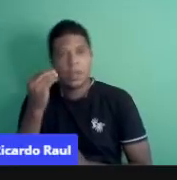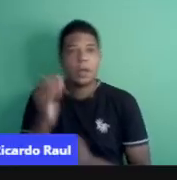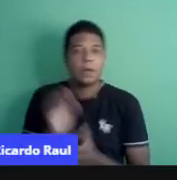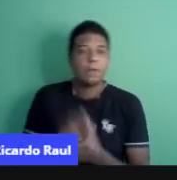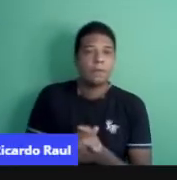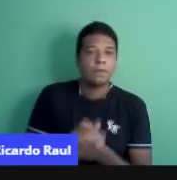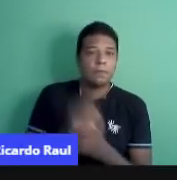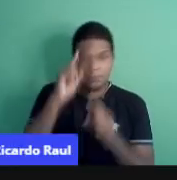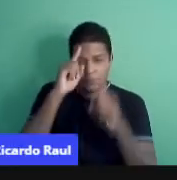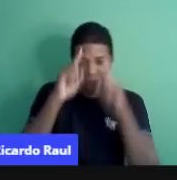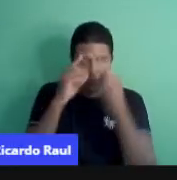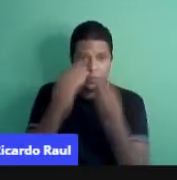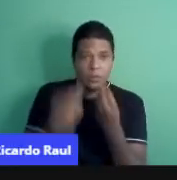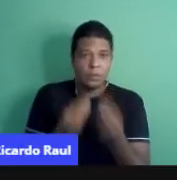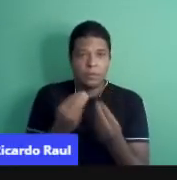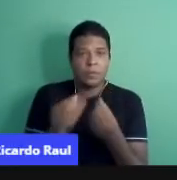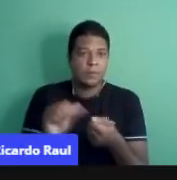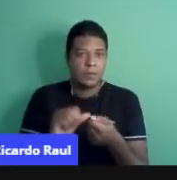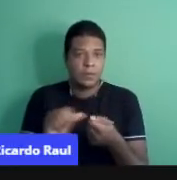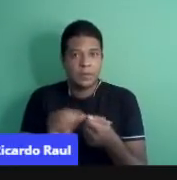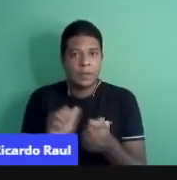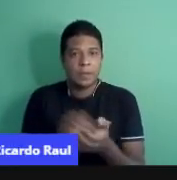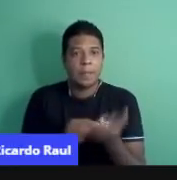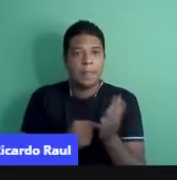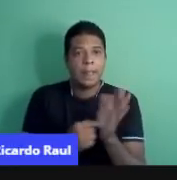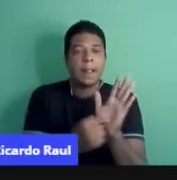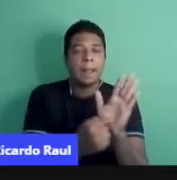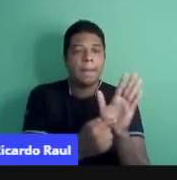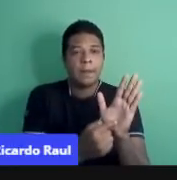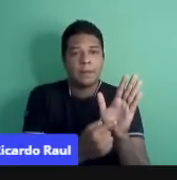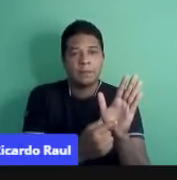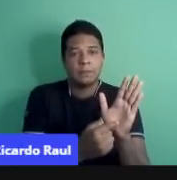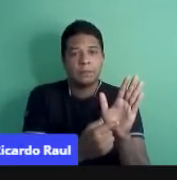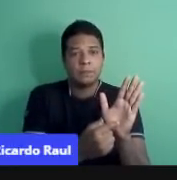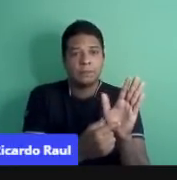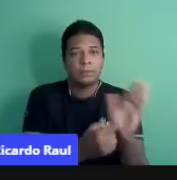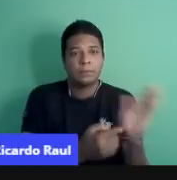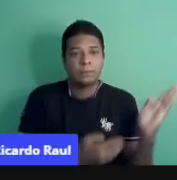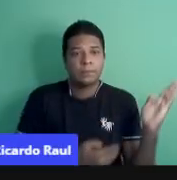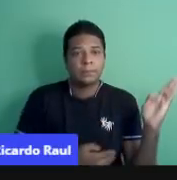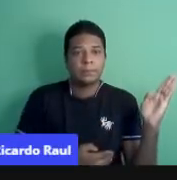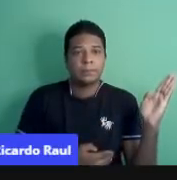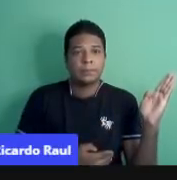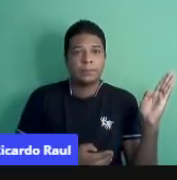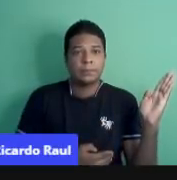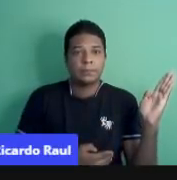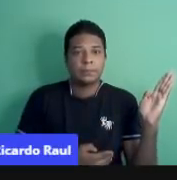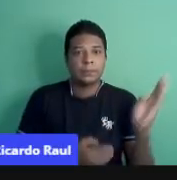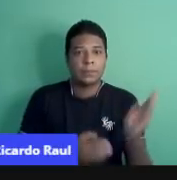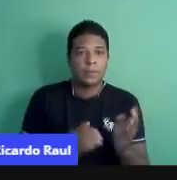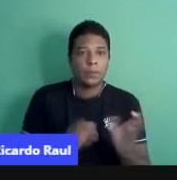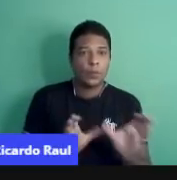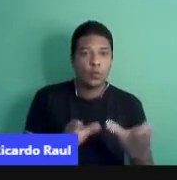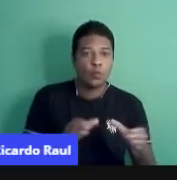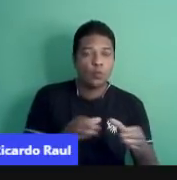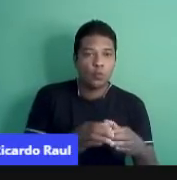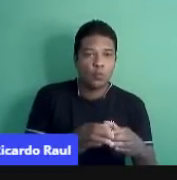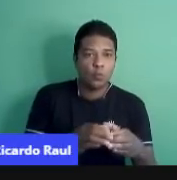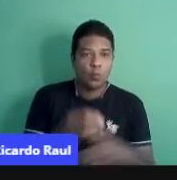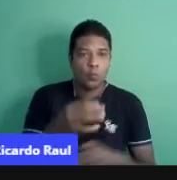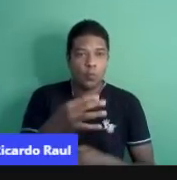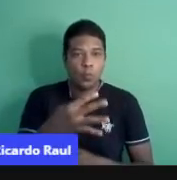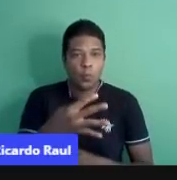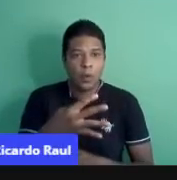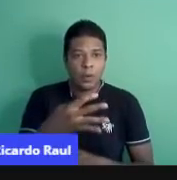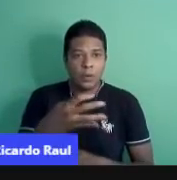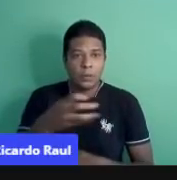ser seguido. Ele aparece da seguinte forma: grupo 4 e 5, ele